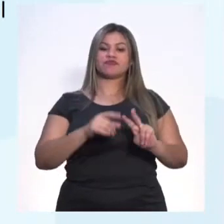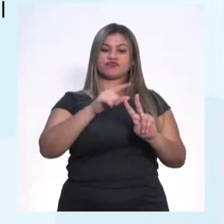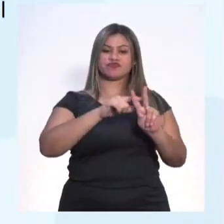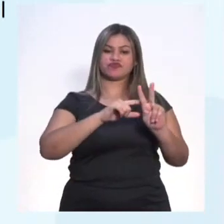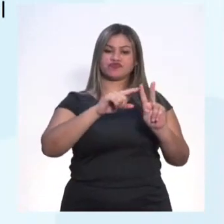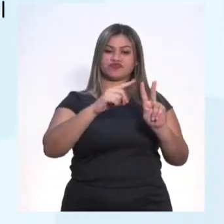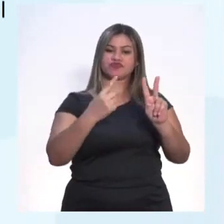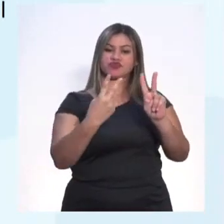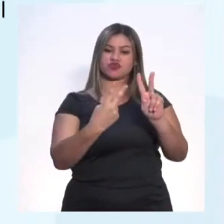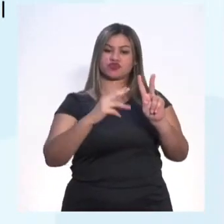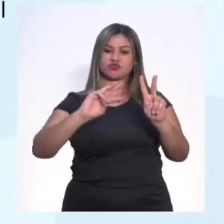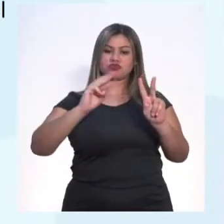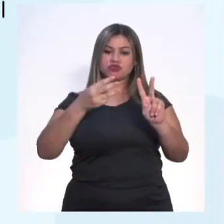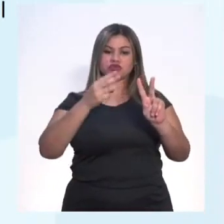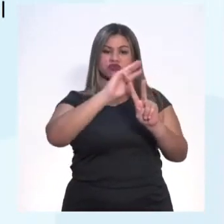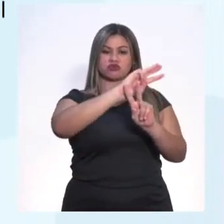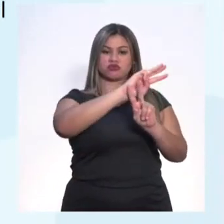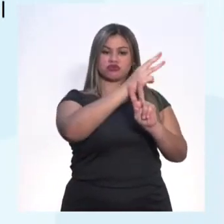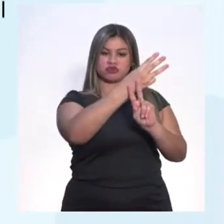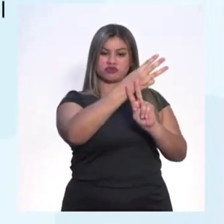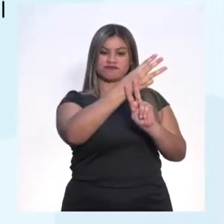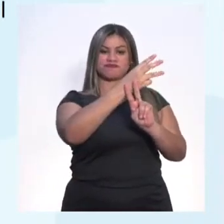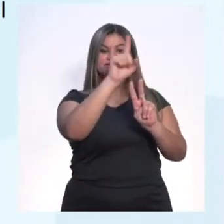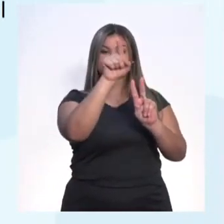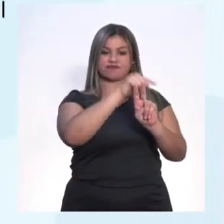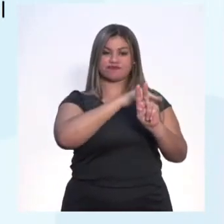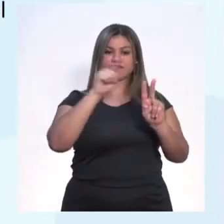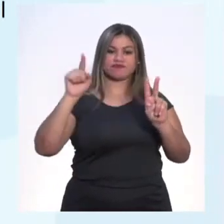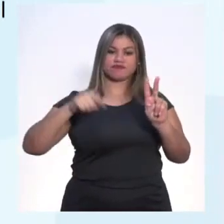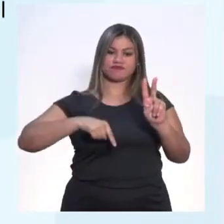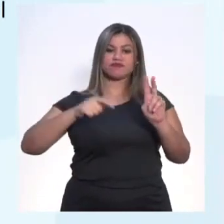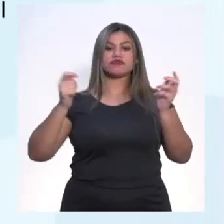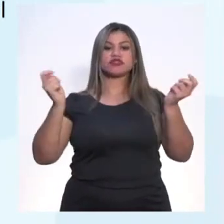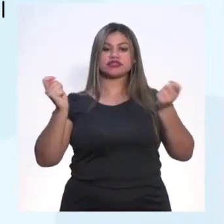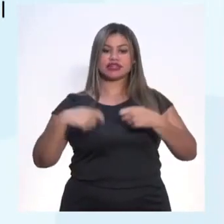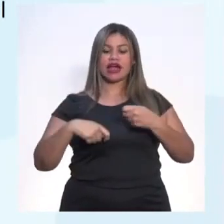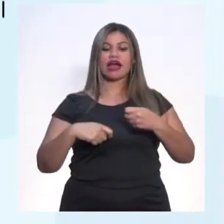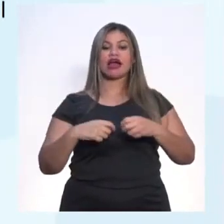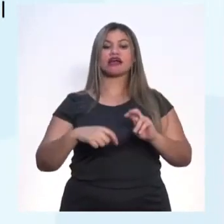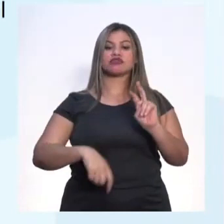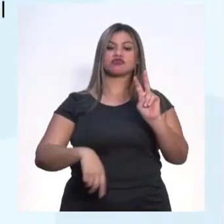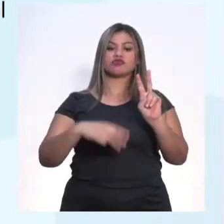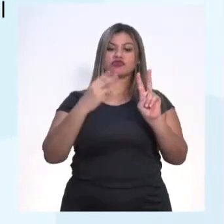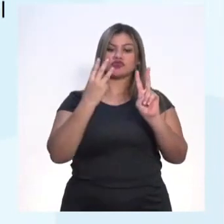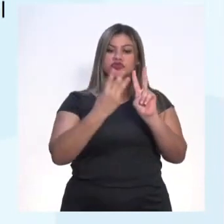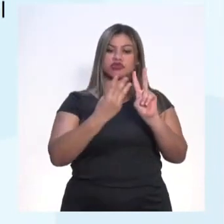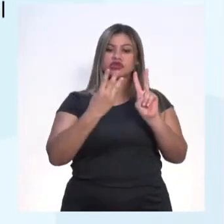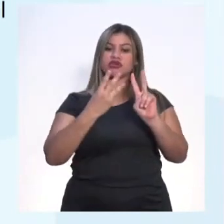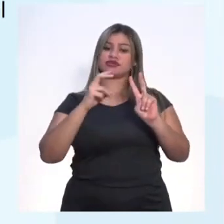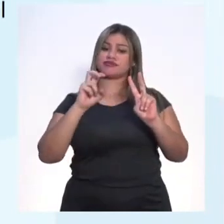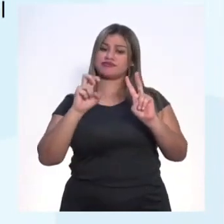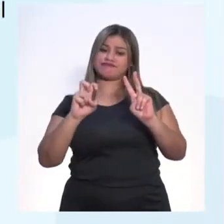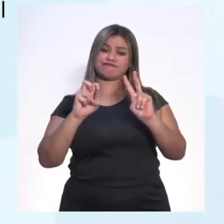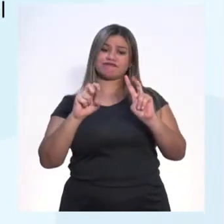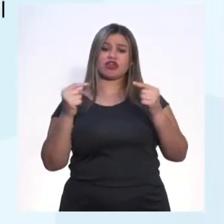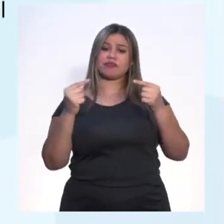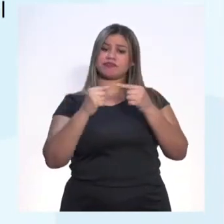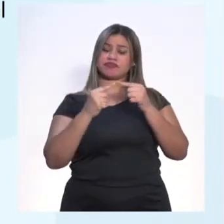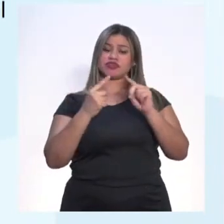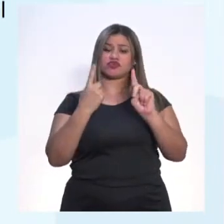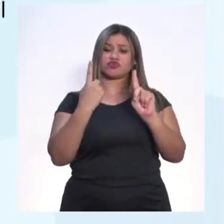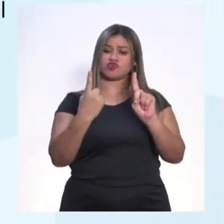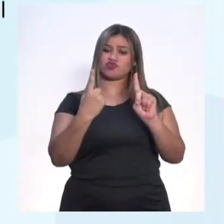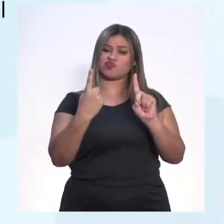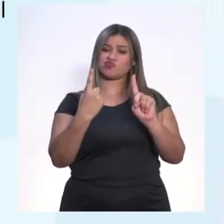quando é igual. E no caso do 3 e do 5, o expoente é 1. Então, não dá para